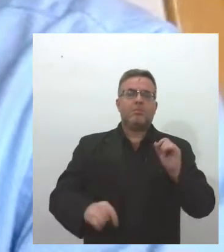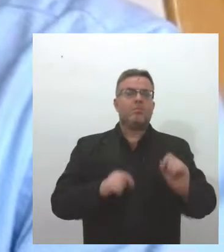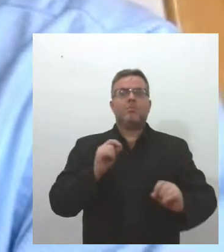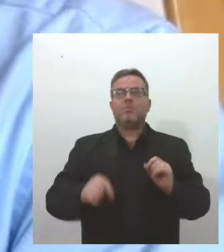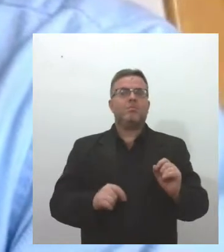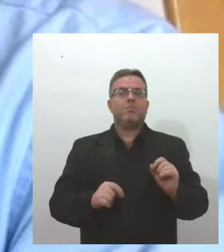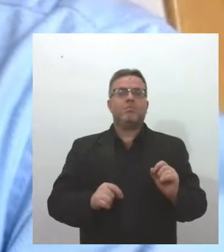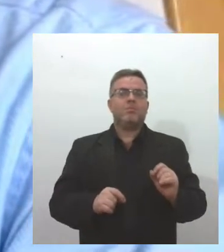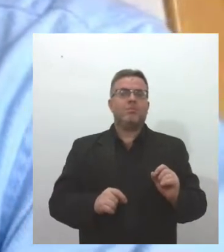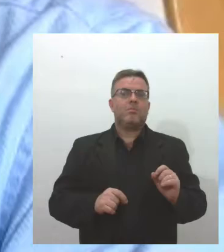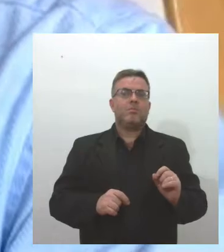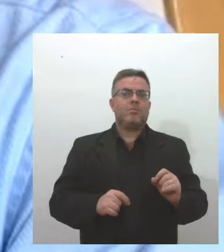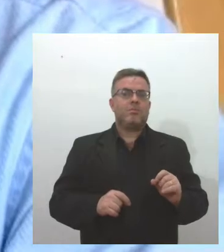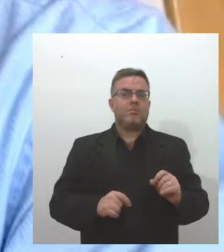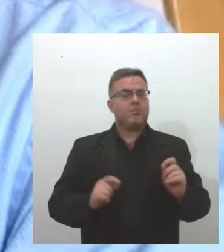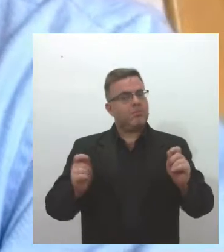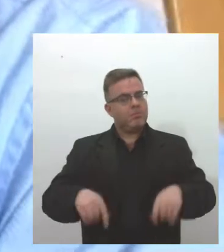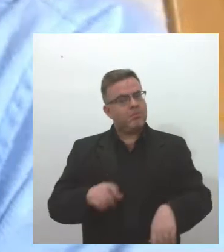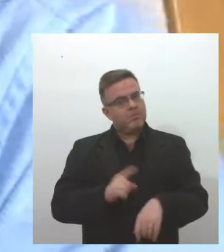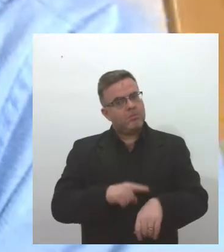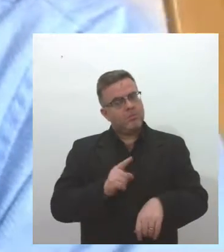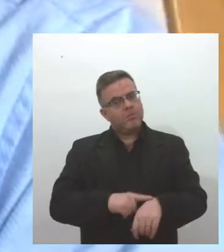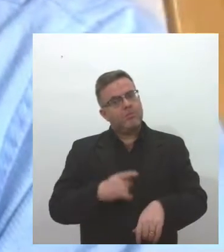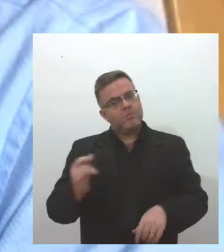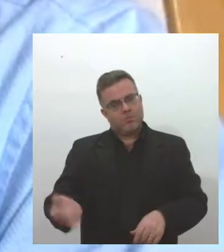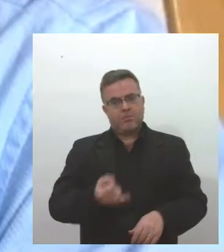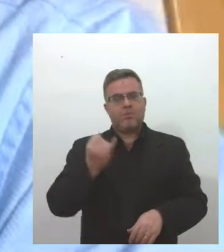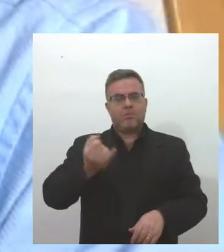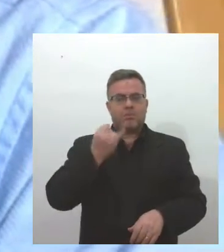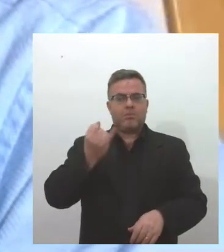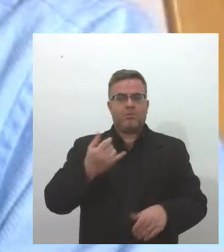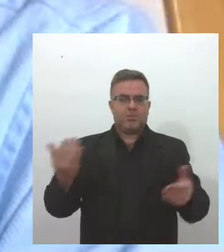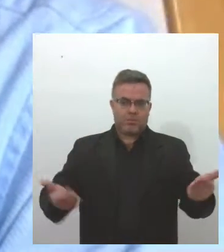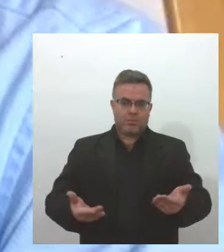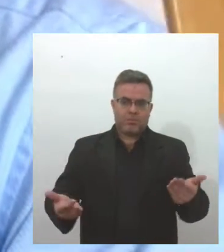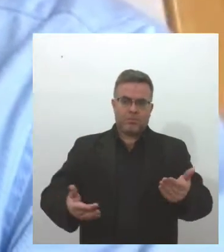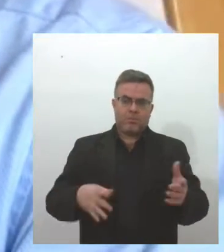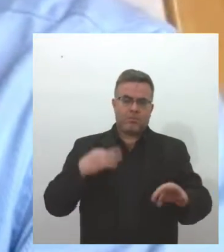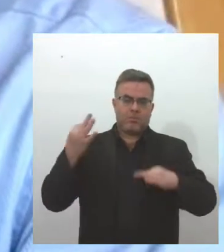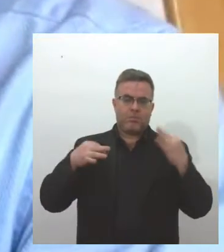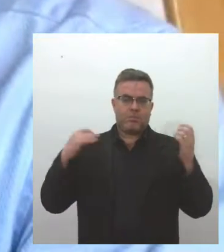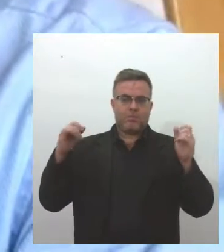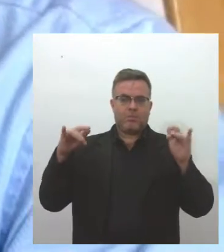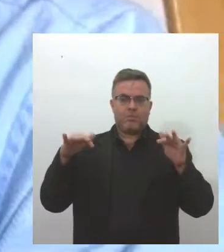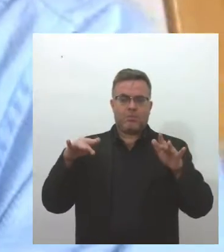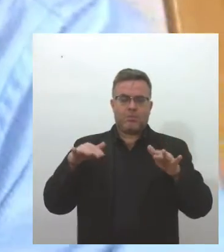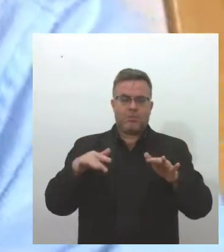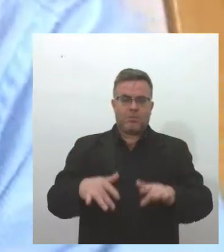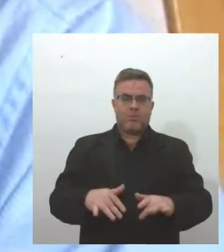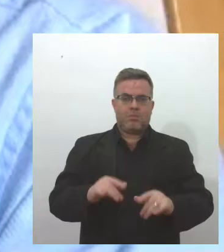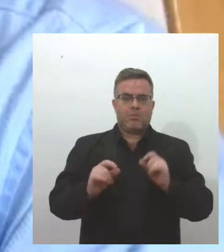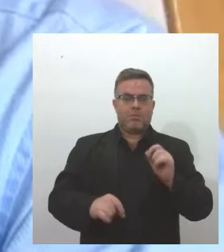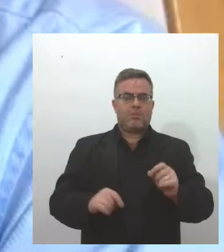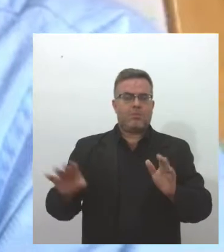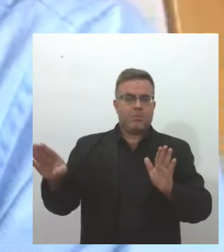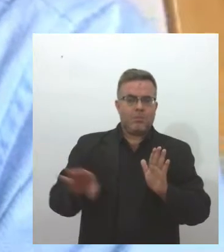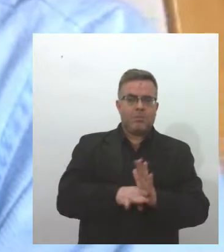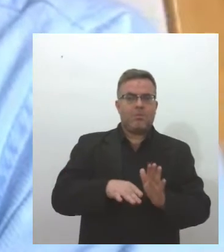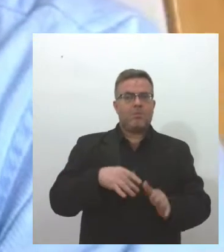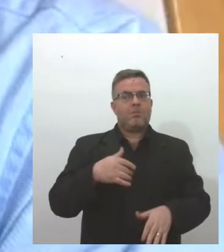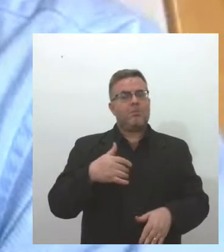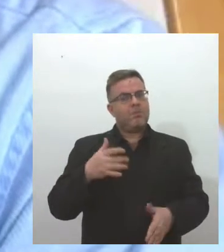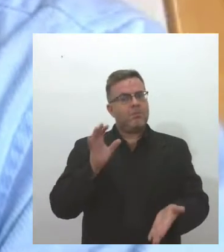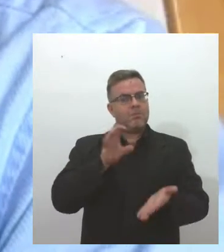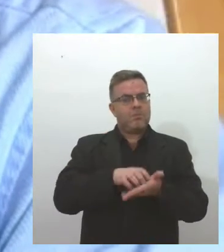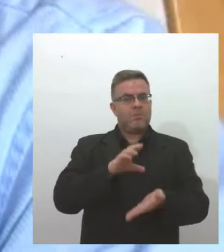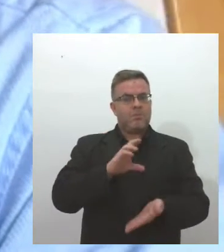ter um aumento significativo já de turistas no nosso estado, e que com a chegada do Centro de Convenções e